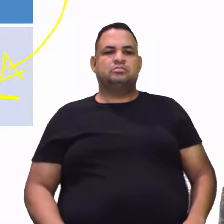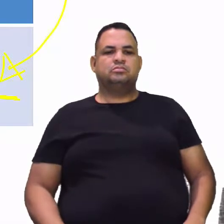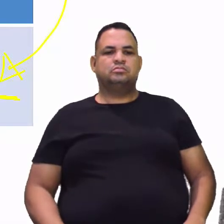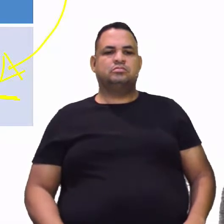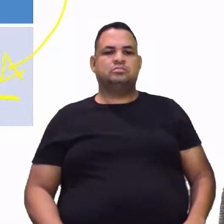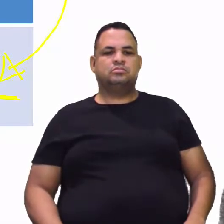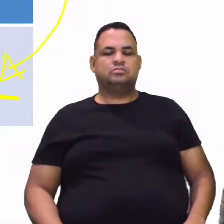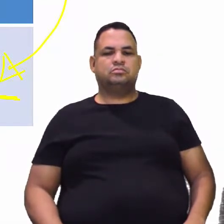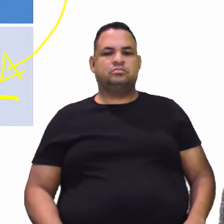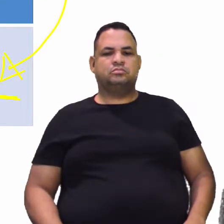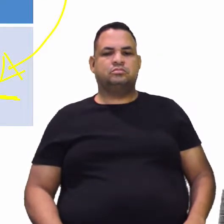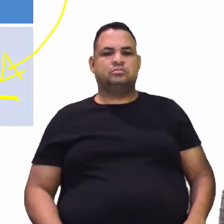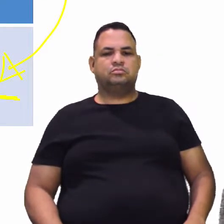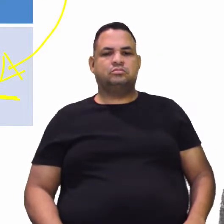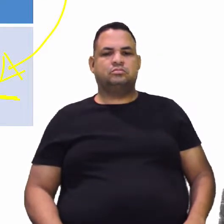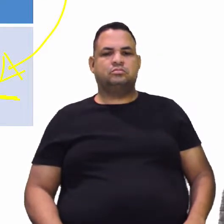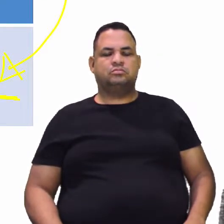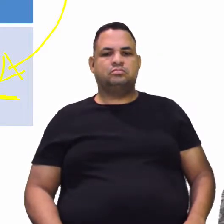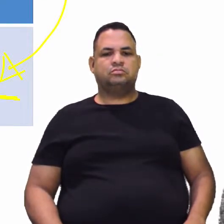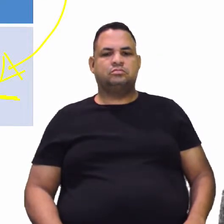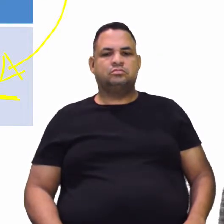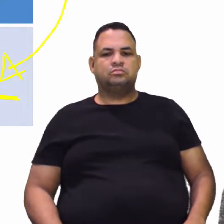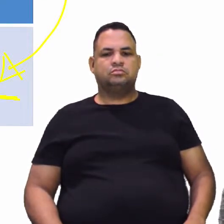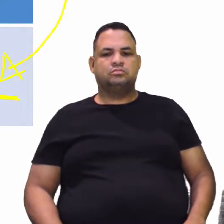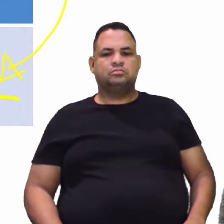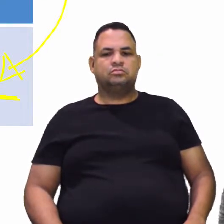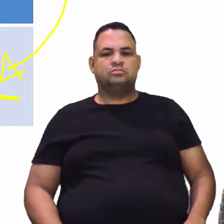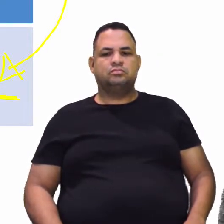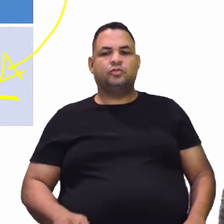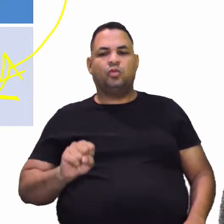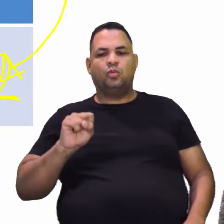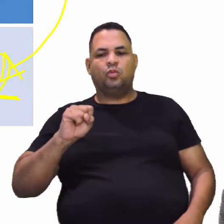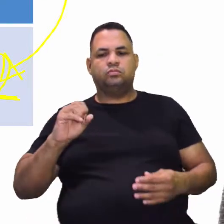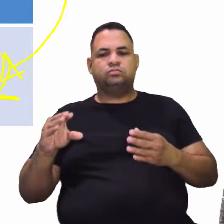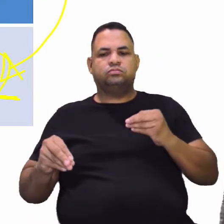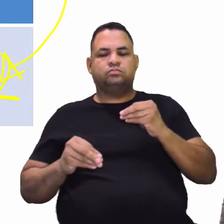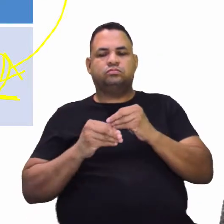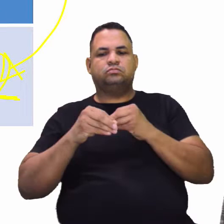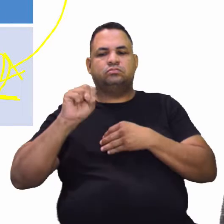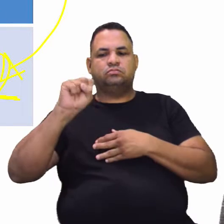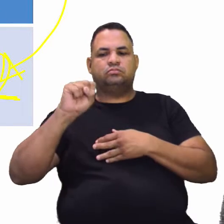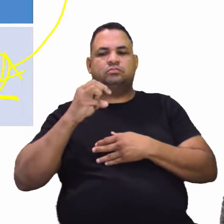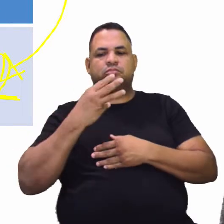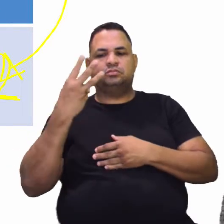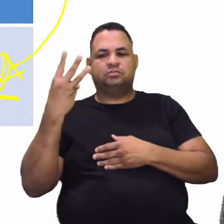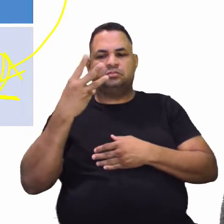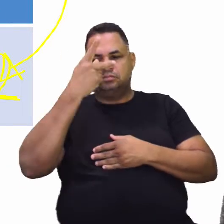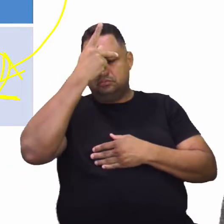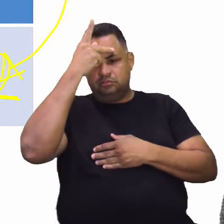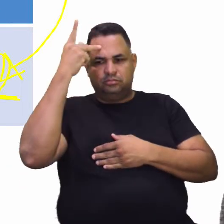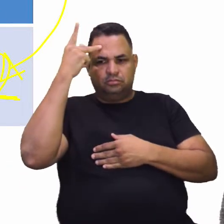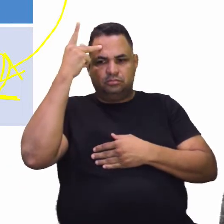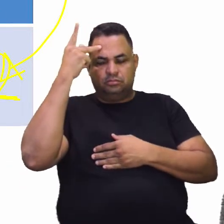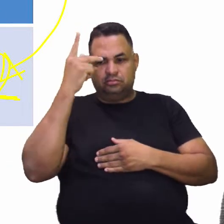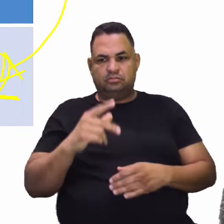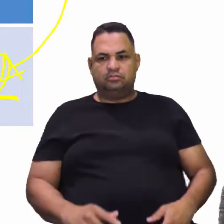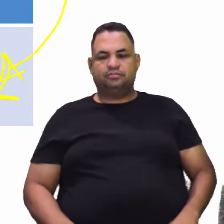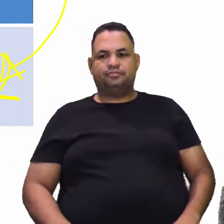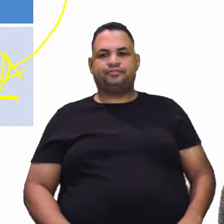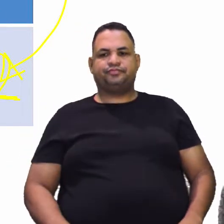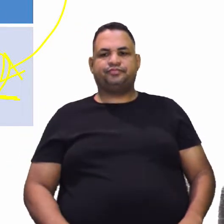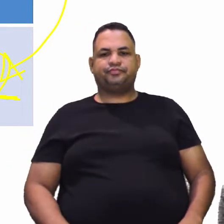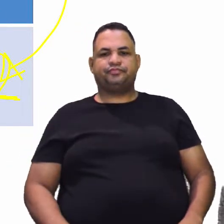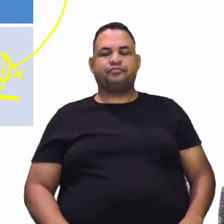aqui, ó. De work, foi para works. Mas só com a terceira pessoa. Somente com a terceira